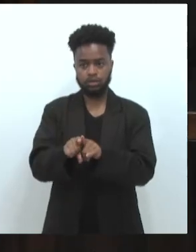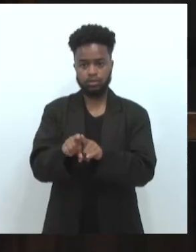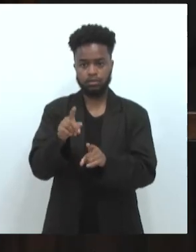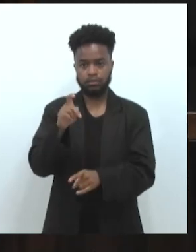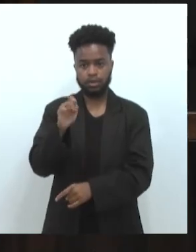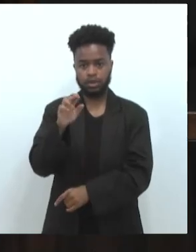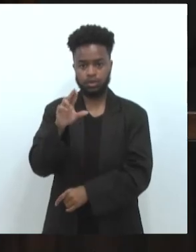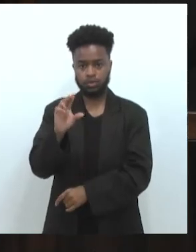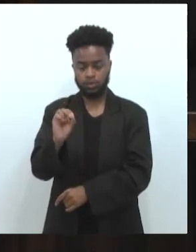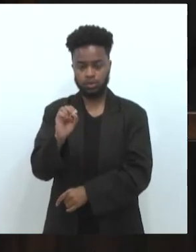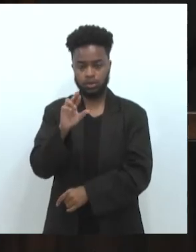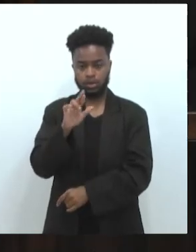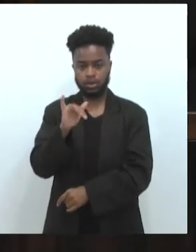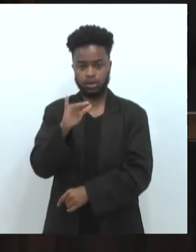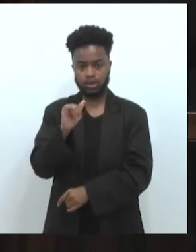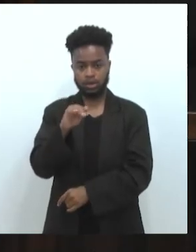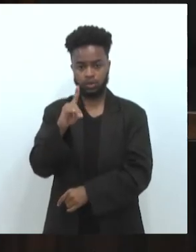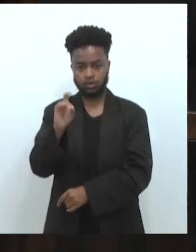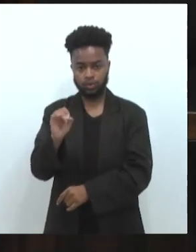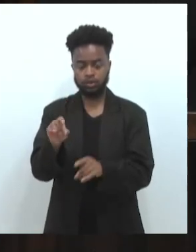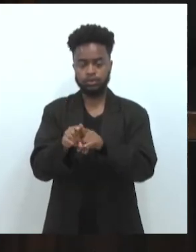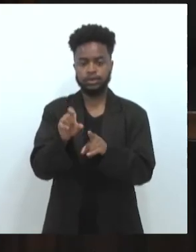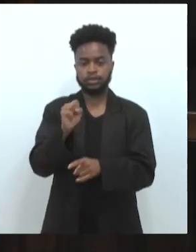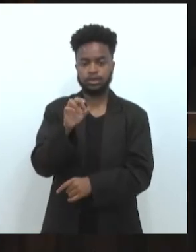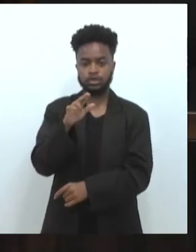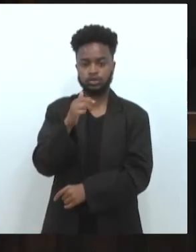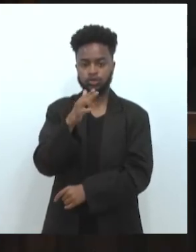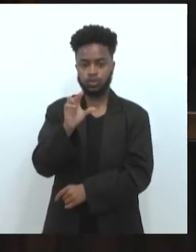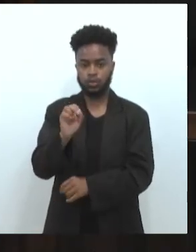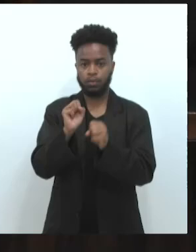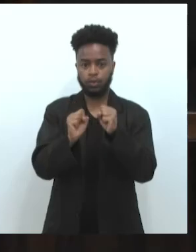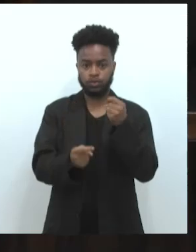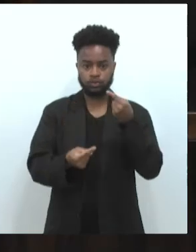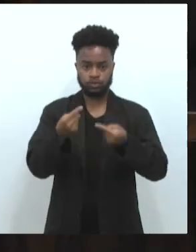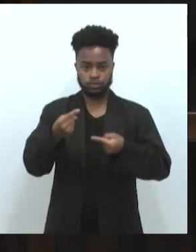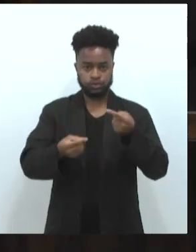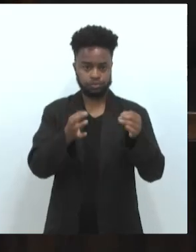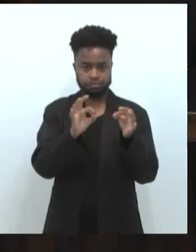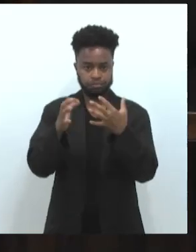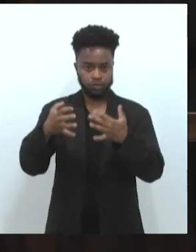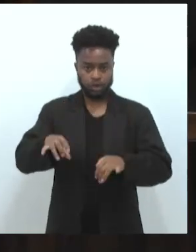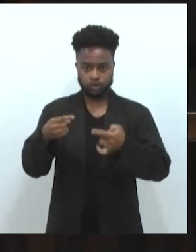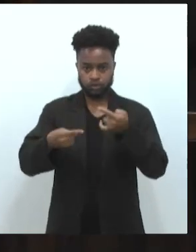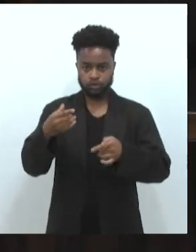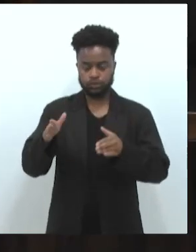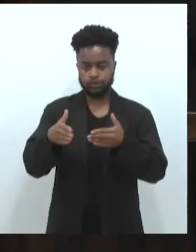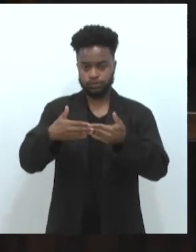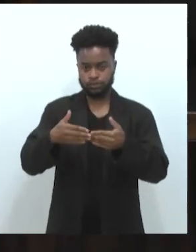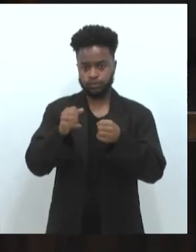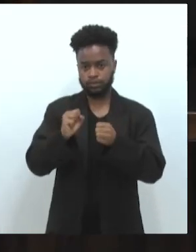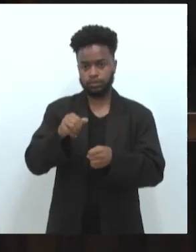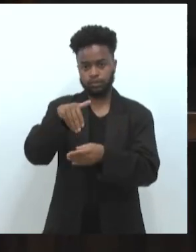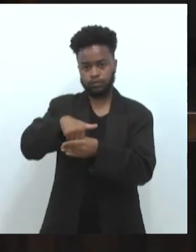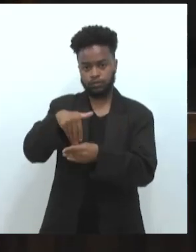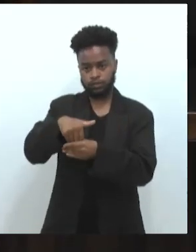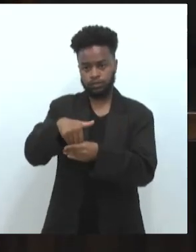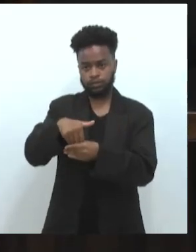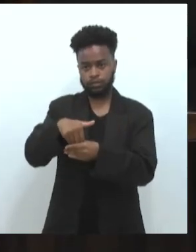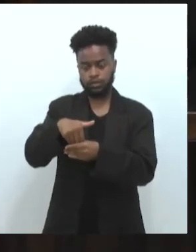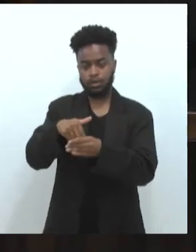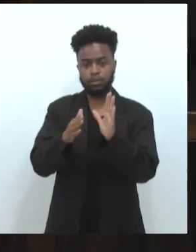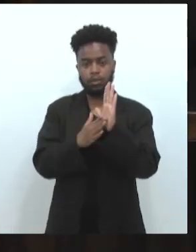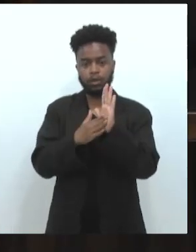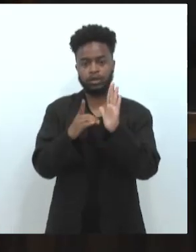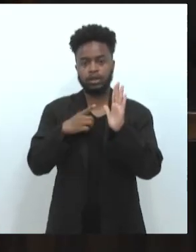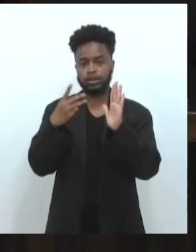Pedro Ricardo e doutor Serginho. Em discussão, não havendo quem queira discutir, encerrada a discussão. A presente